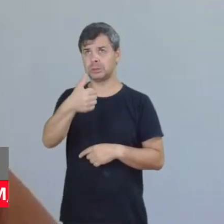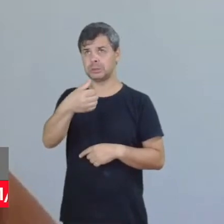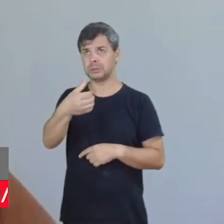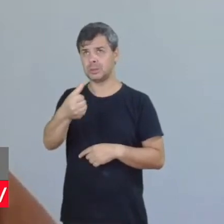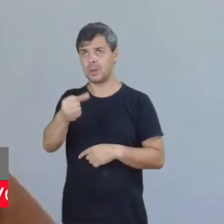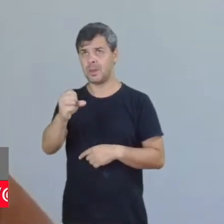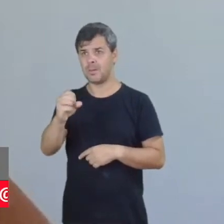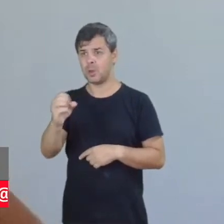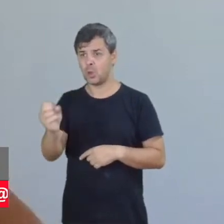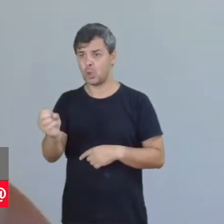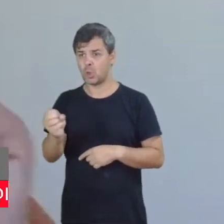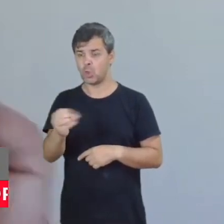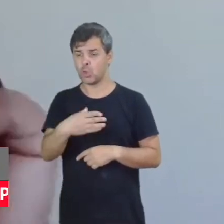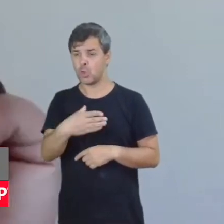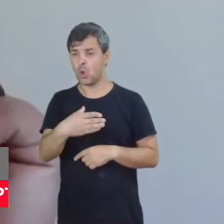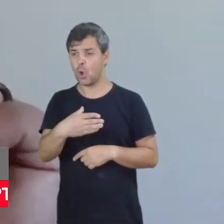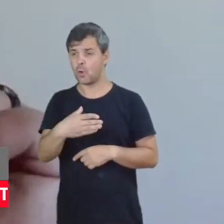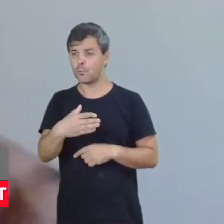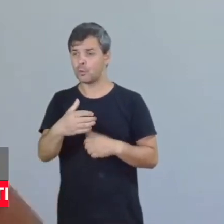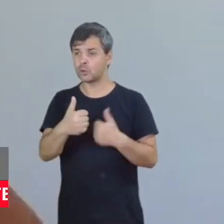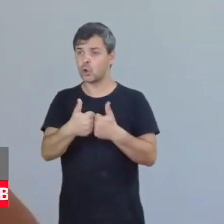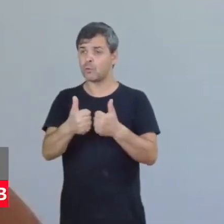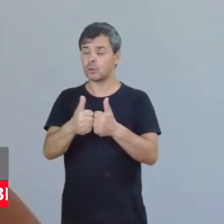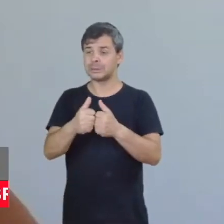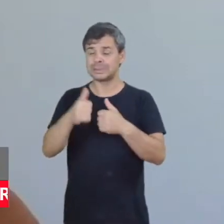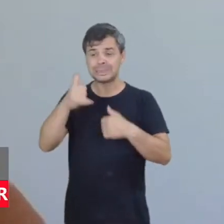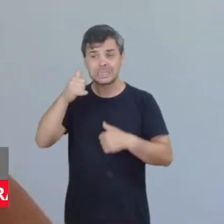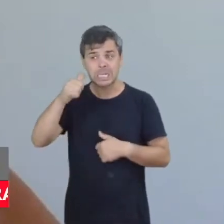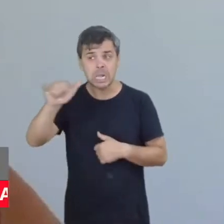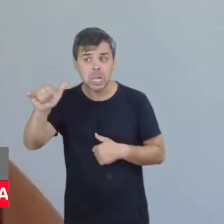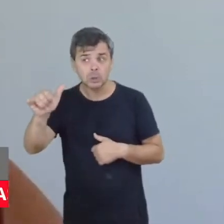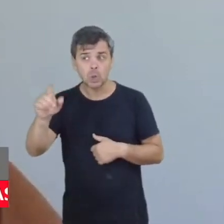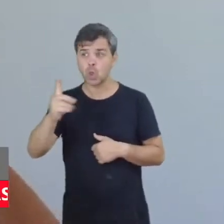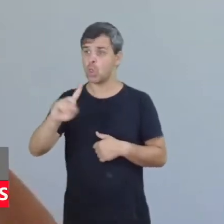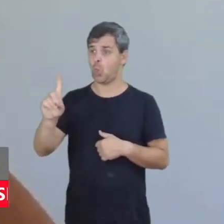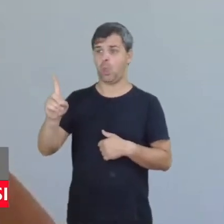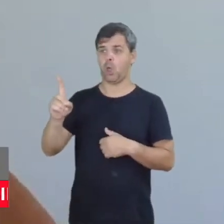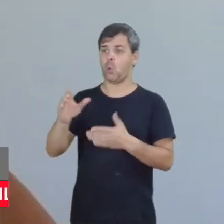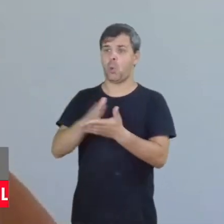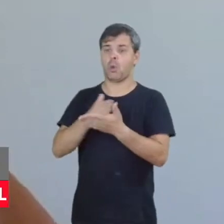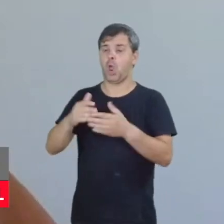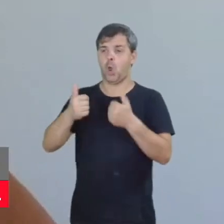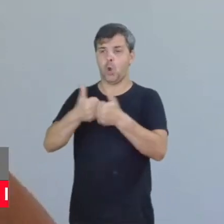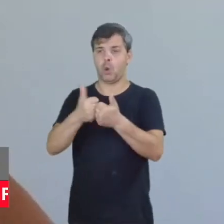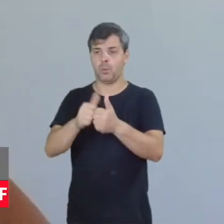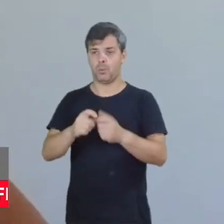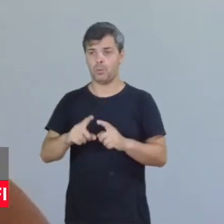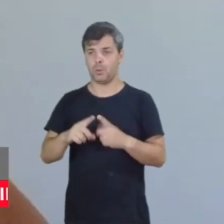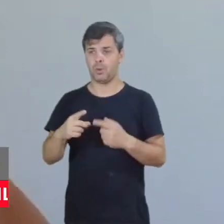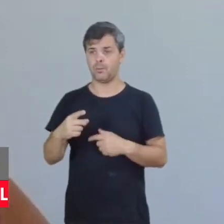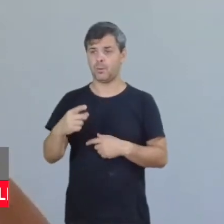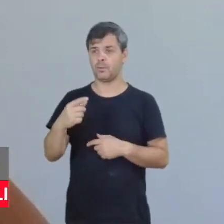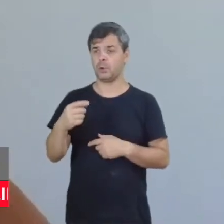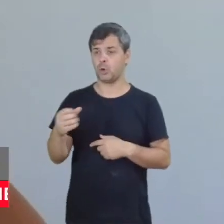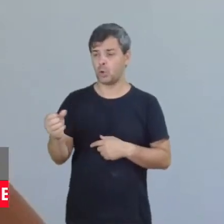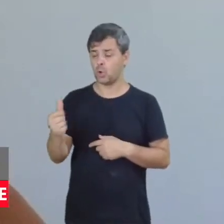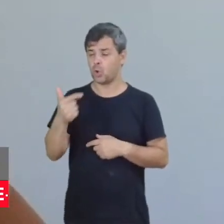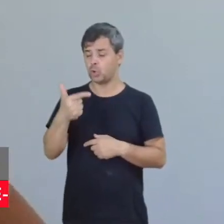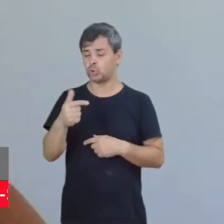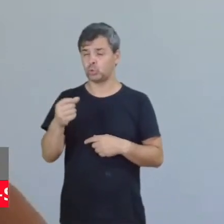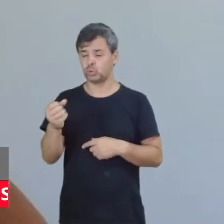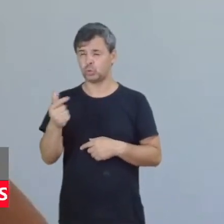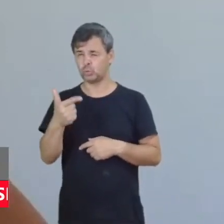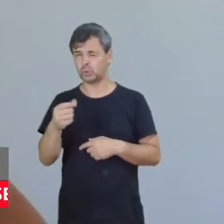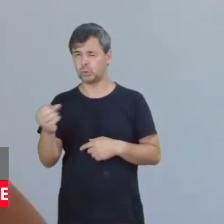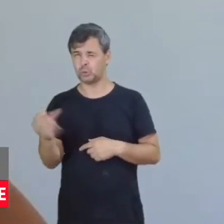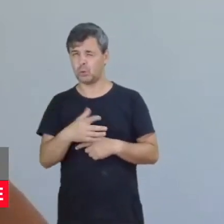216 novos ônibus elétricos. Não é qualquer tipo de ônibus também não. Foram 2 novas